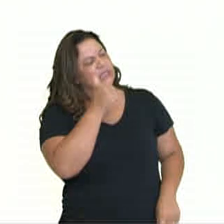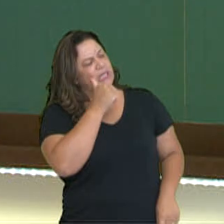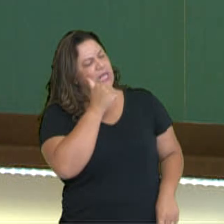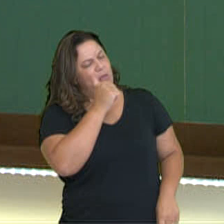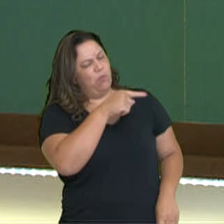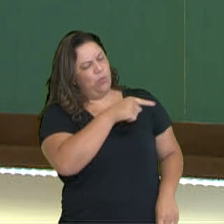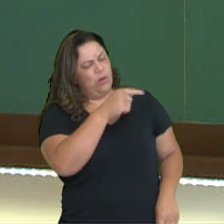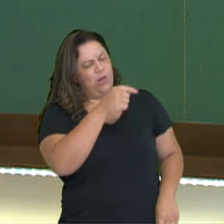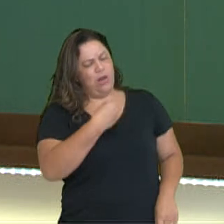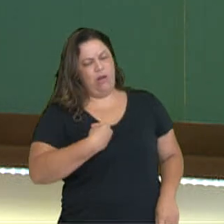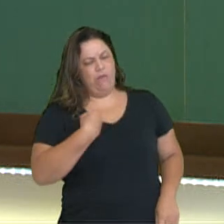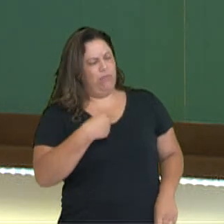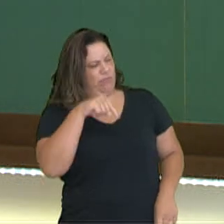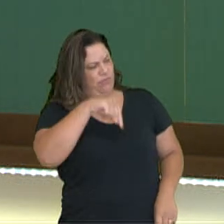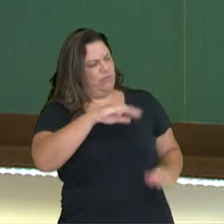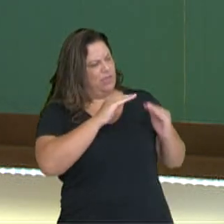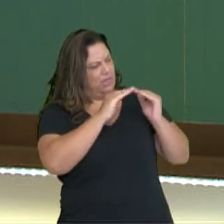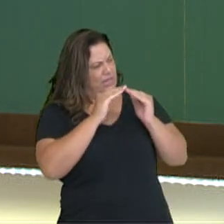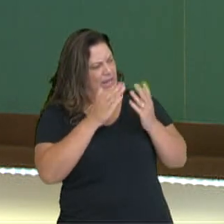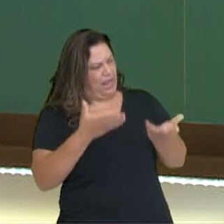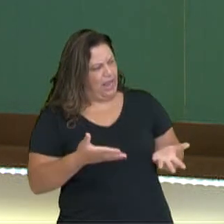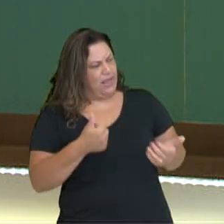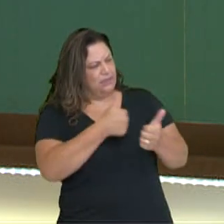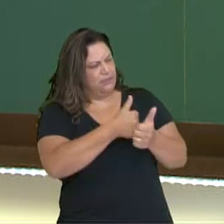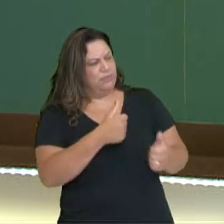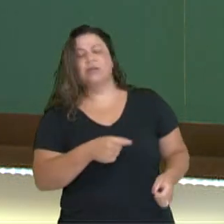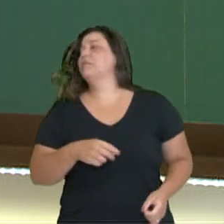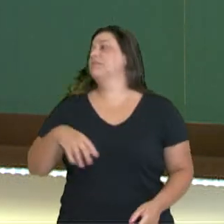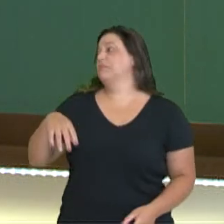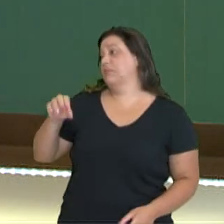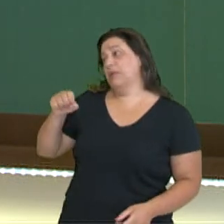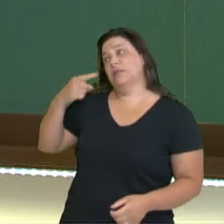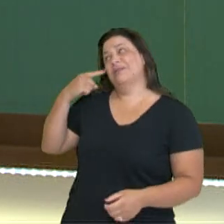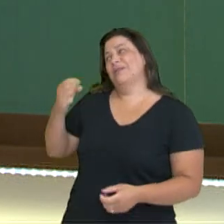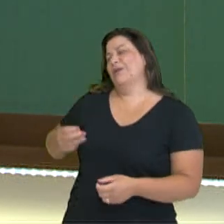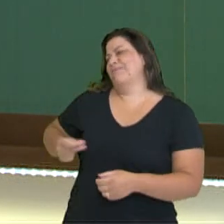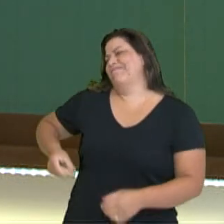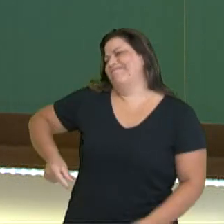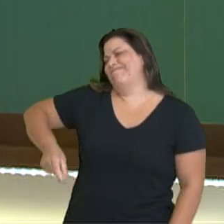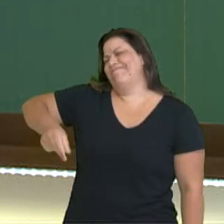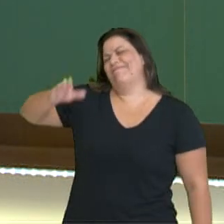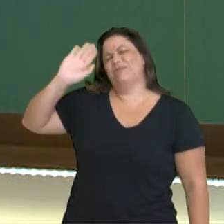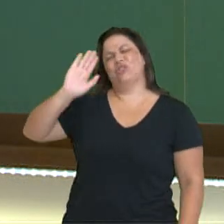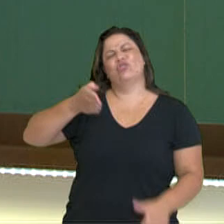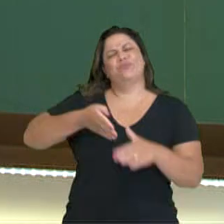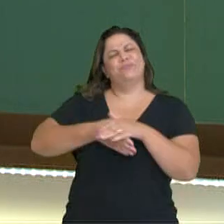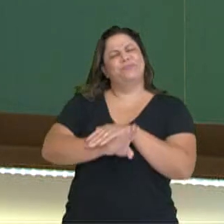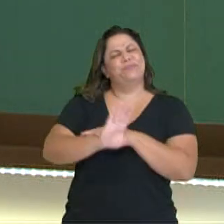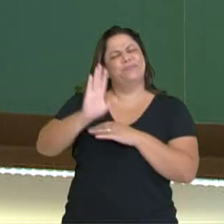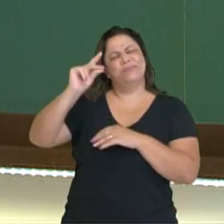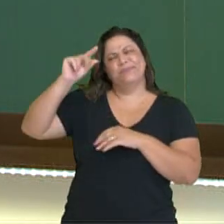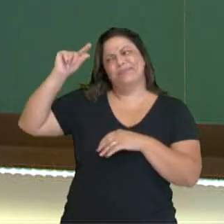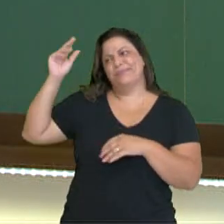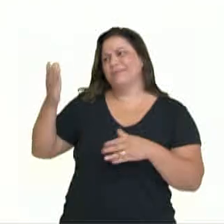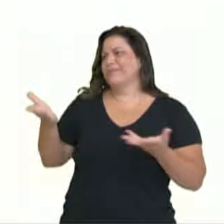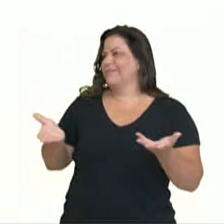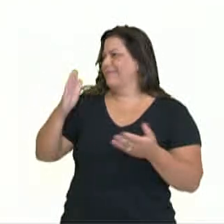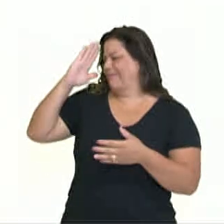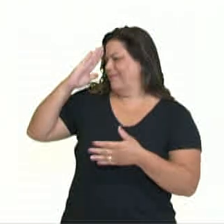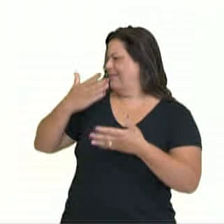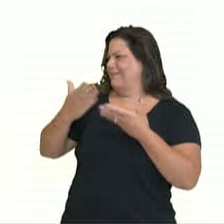perto? Em Lucena. Já tomei esta barca não sei quantas vezes, mas não esperava que justamente